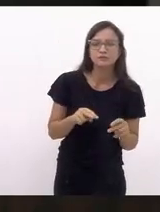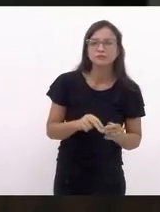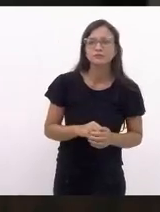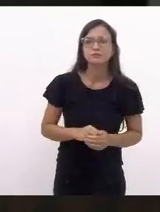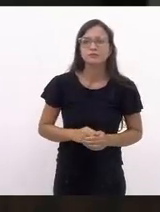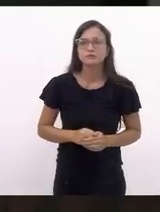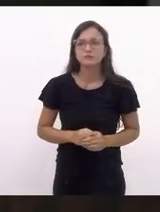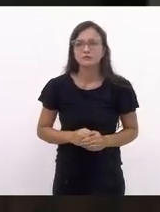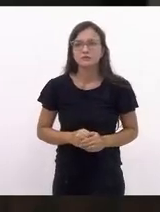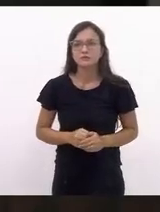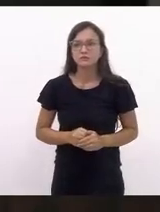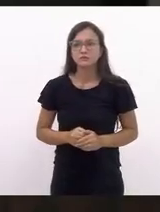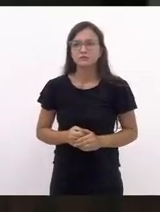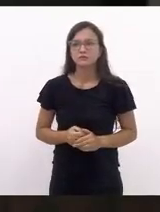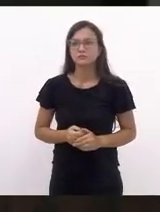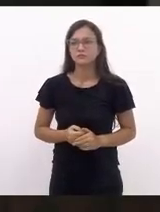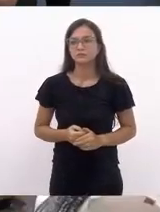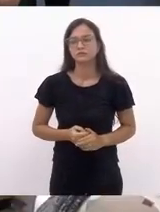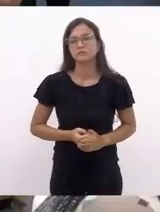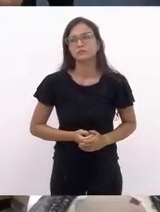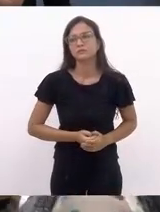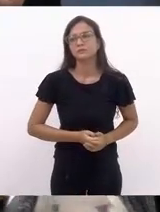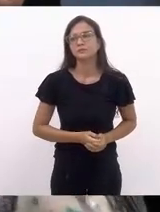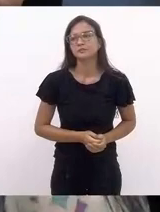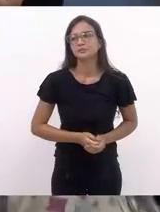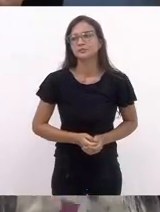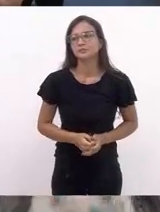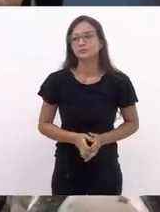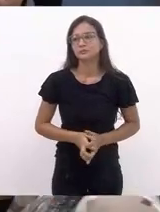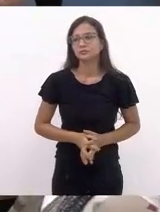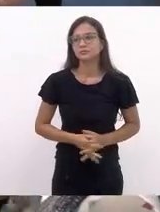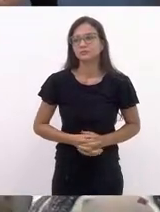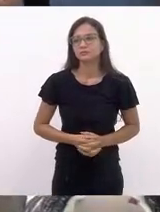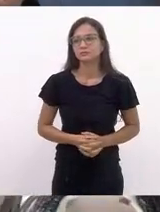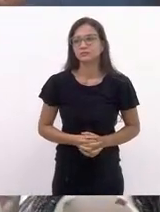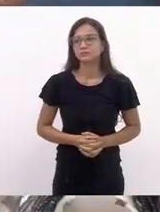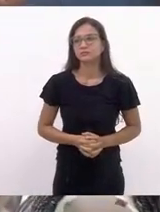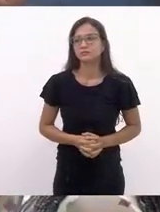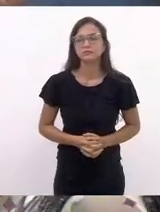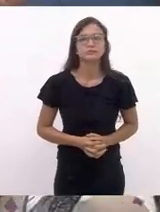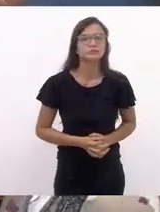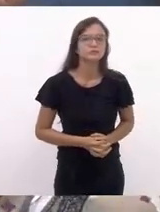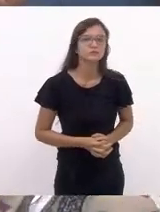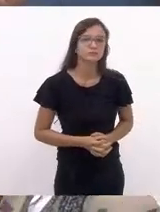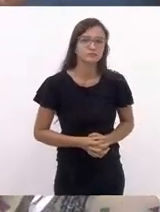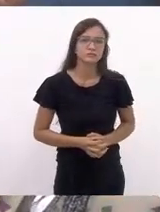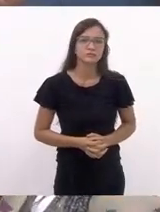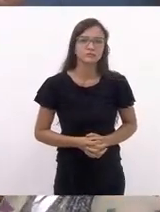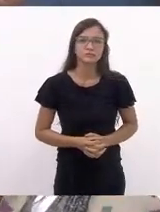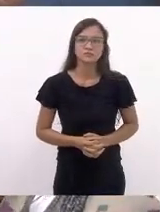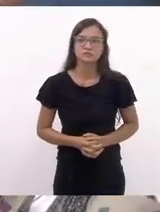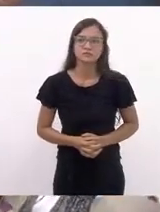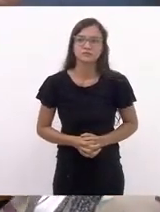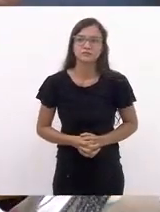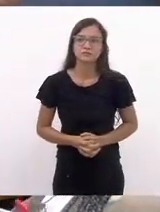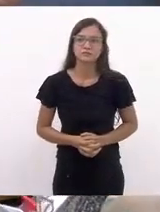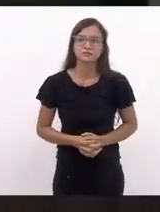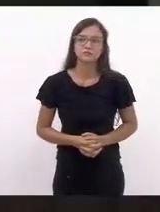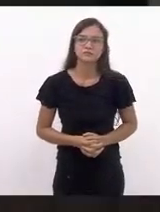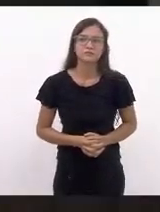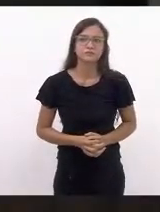com quem E aí Ah não então